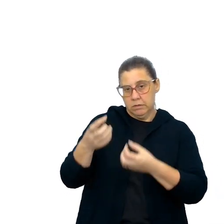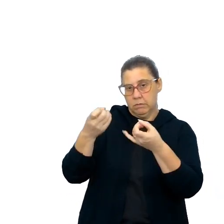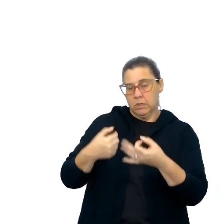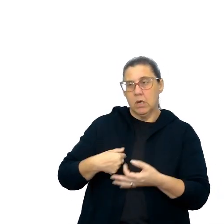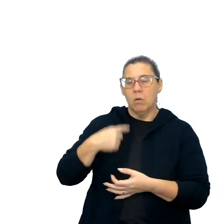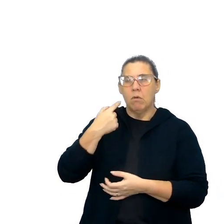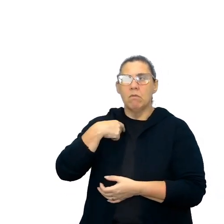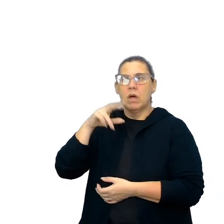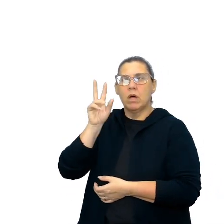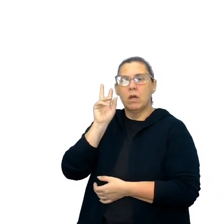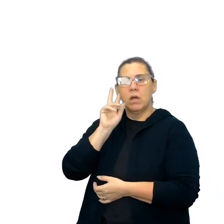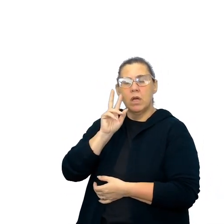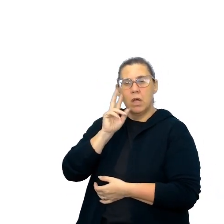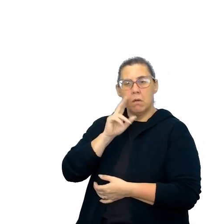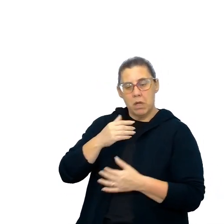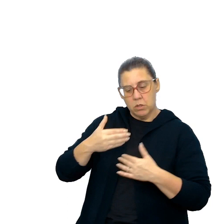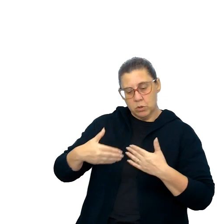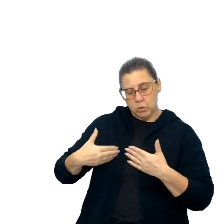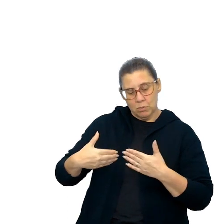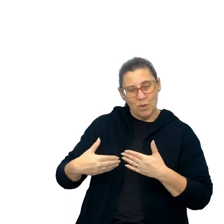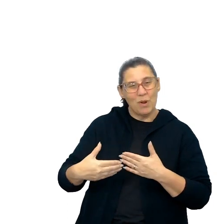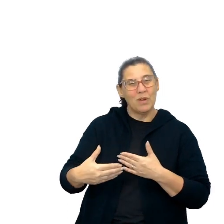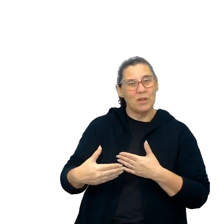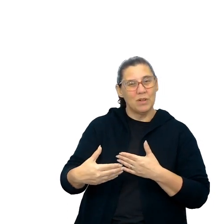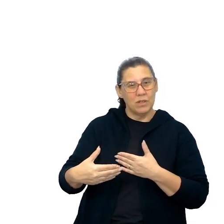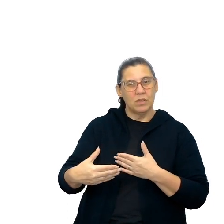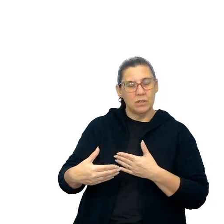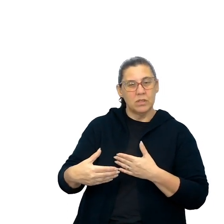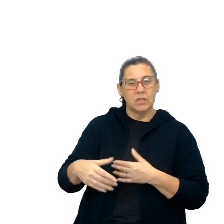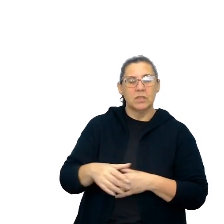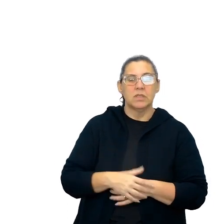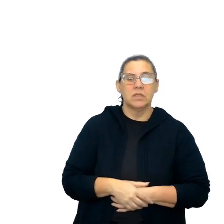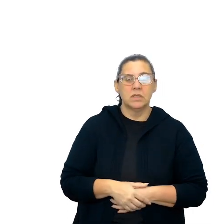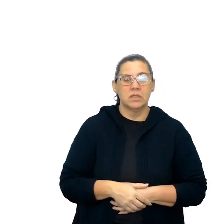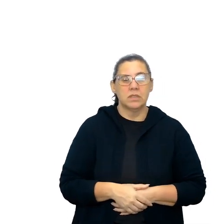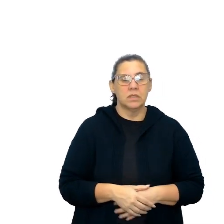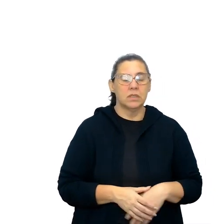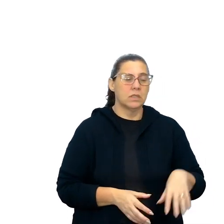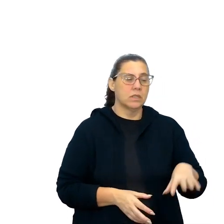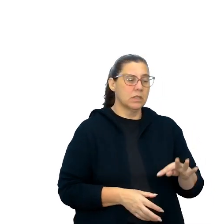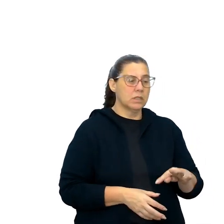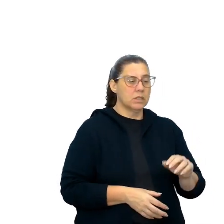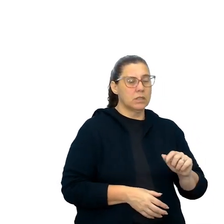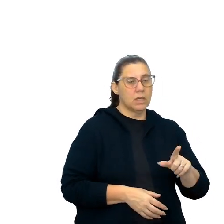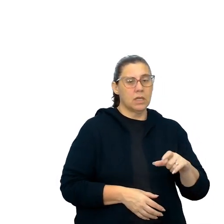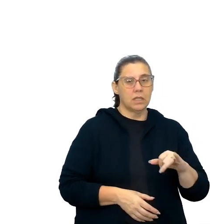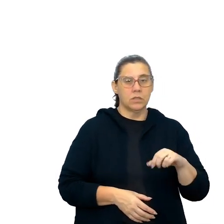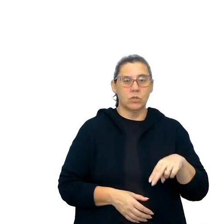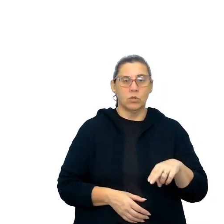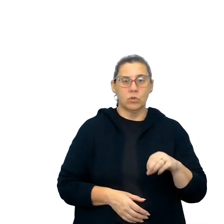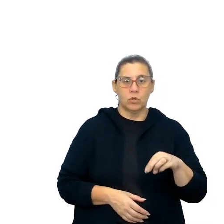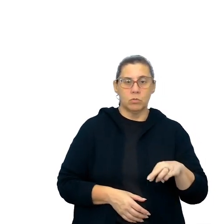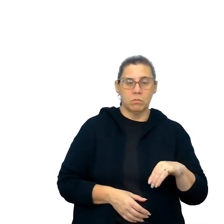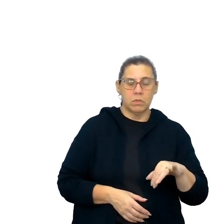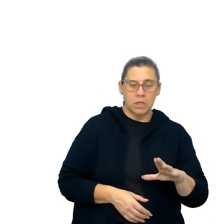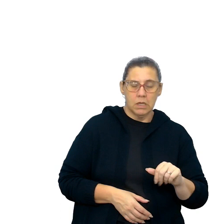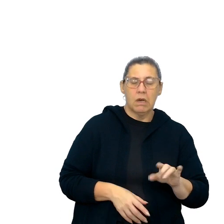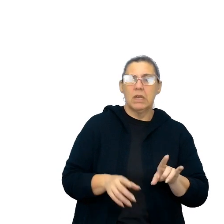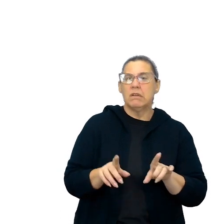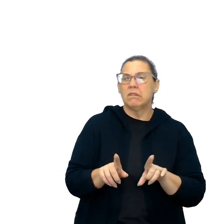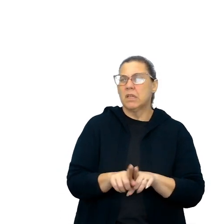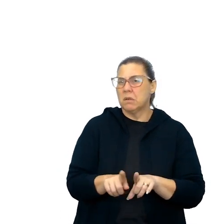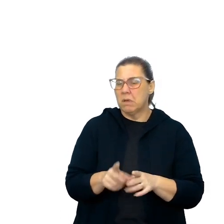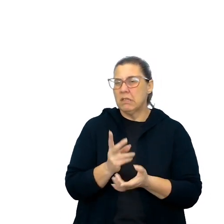estava lembrando, né, do processo lógico da taxonomia de Bloom também, né? Que sempre que a